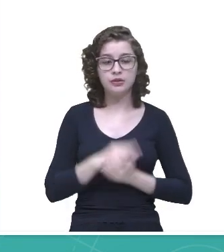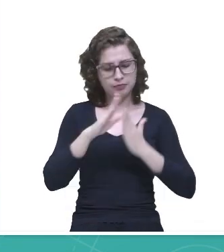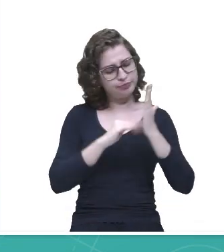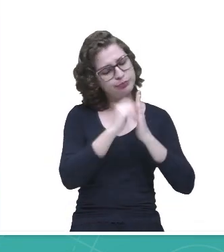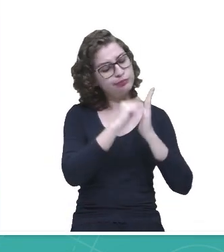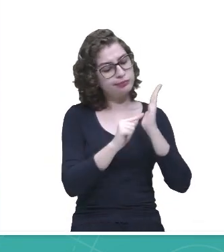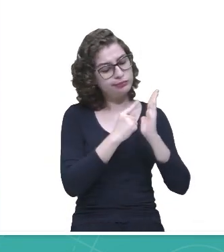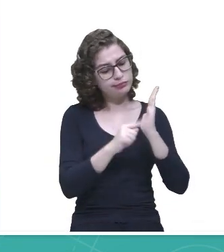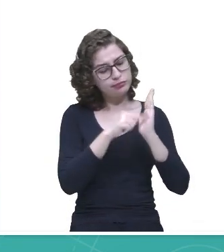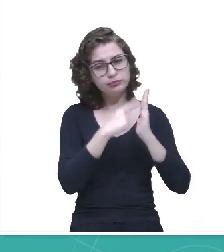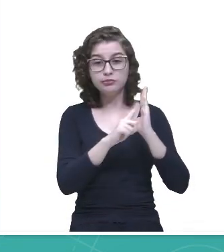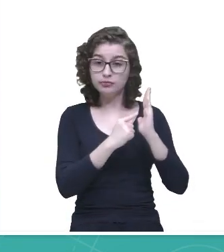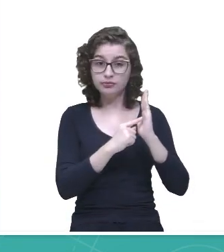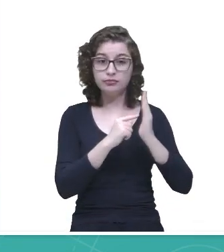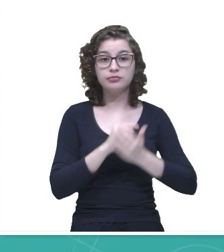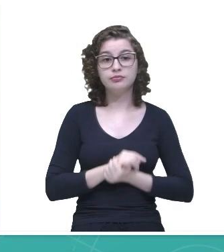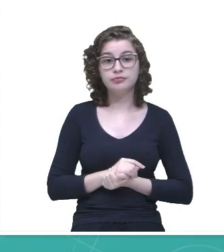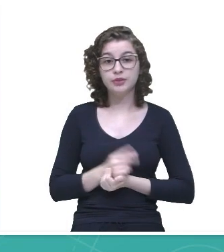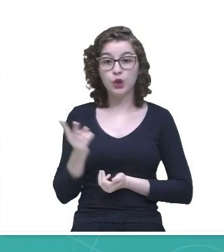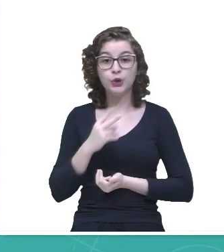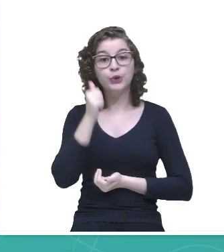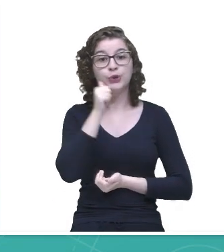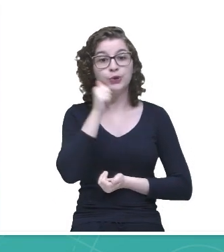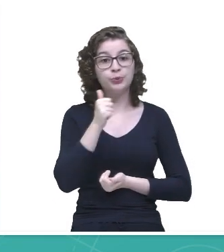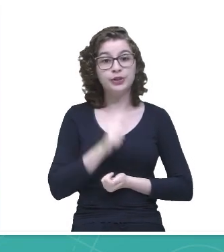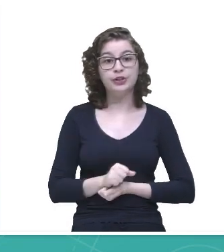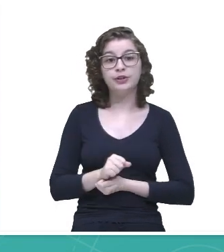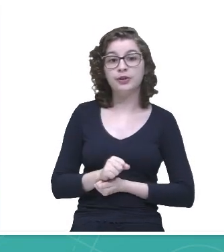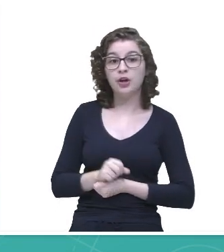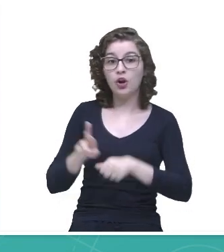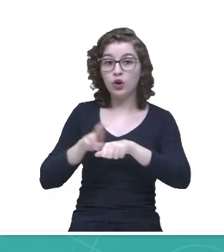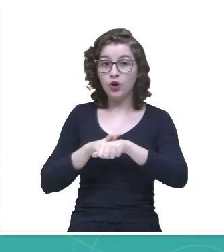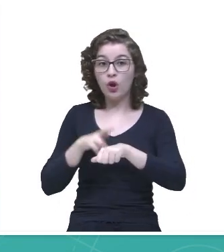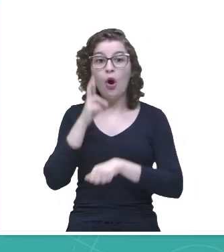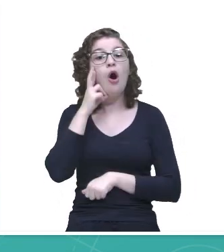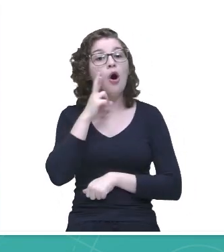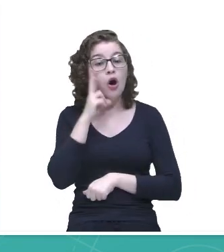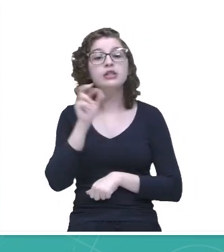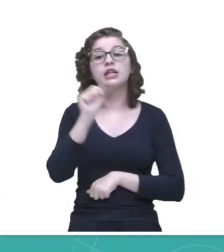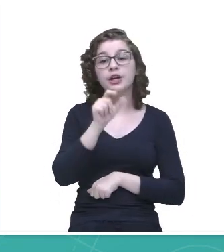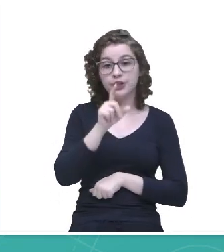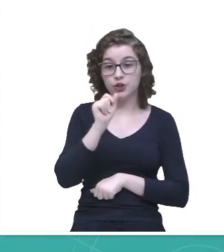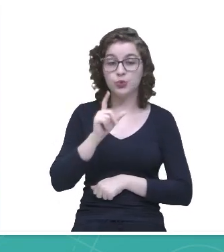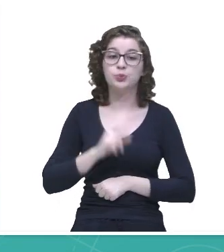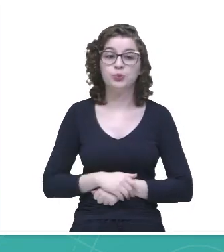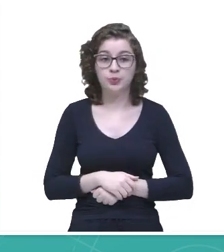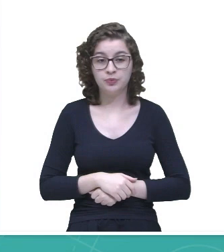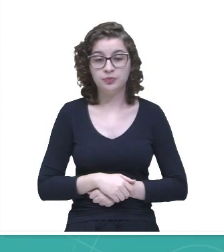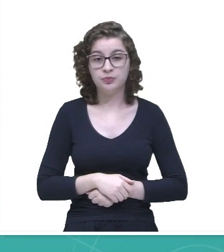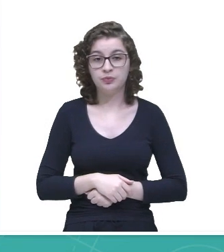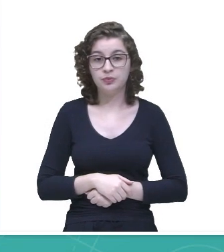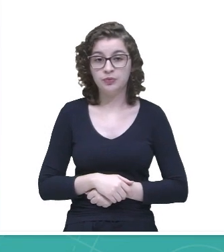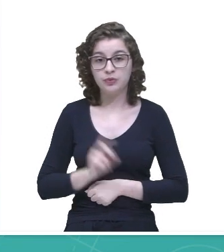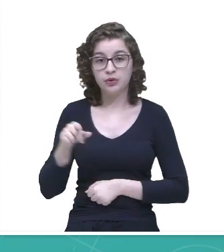impressionistas, que são as duas meninas, né, rosa e azul, que vocês estão vendo aí, tá? E a outra que